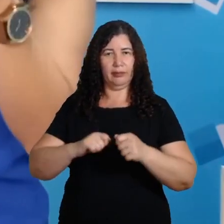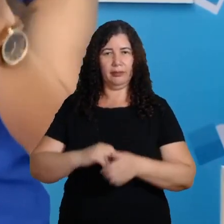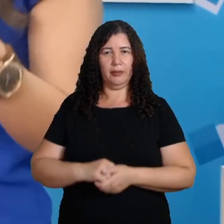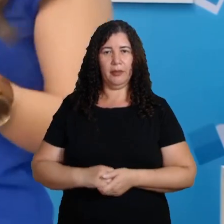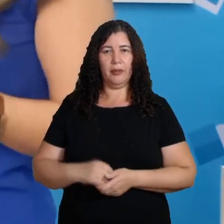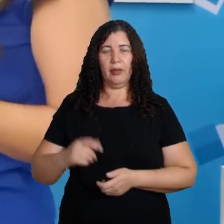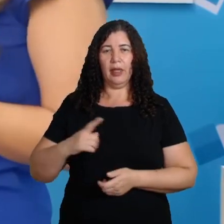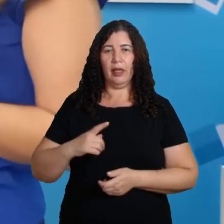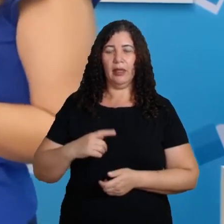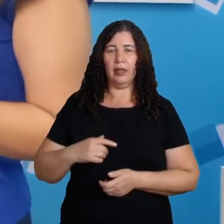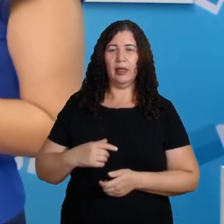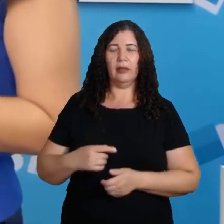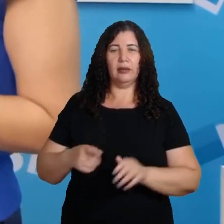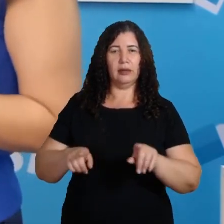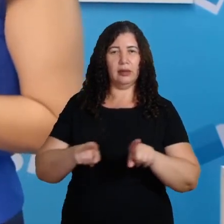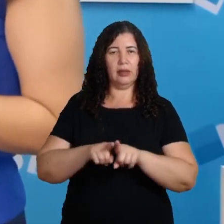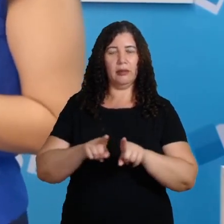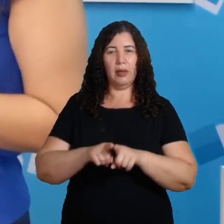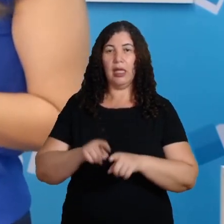pronomes demonstrativos